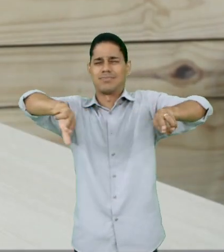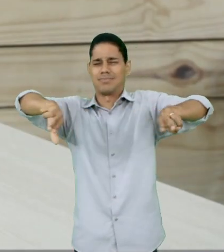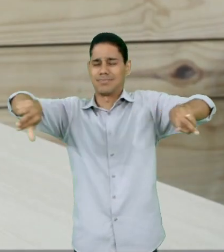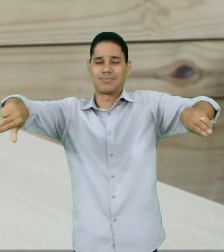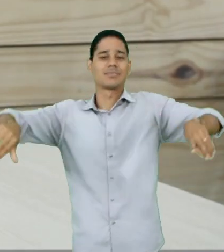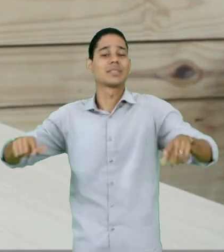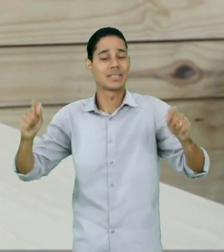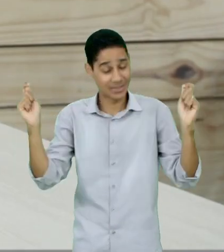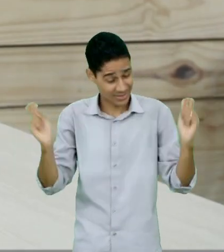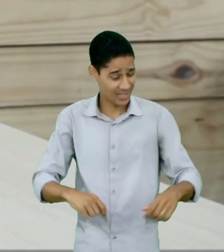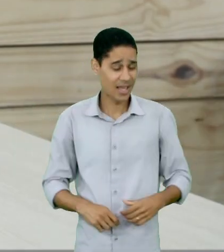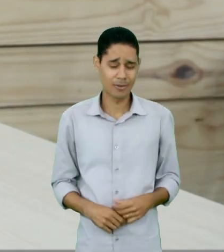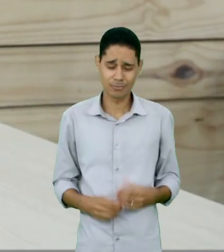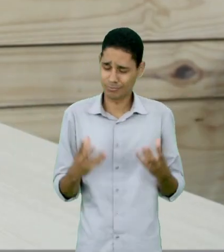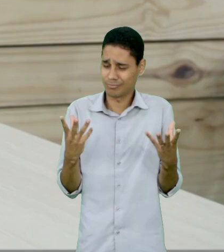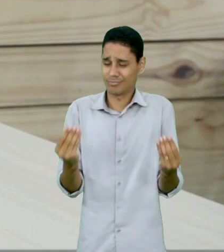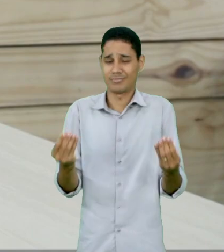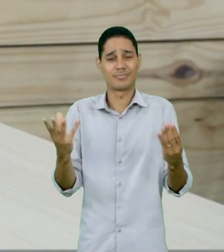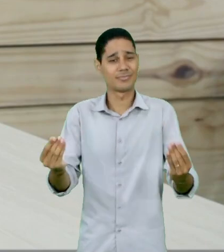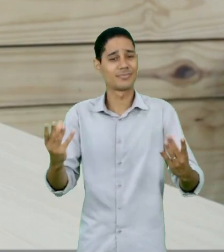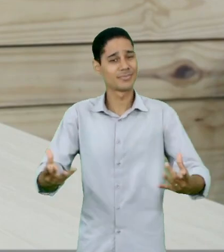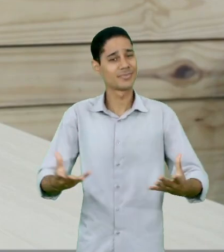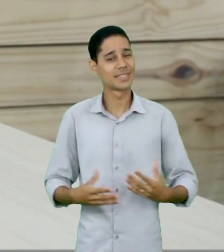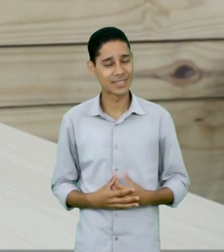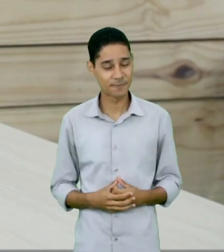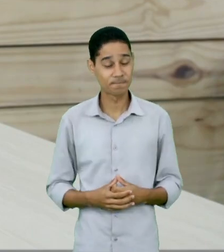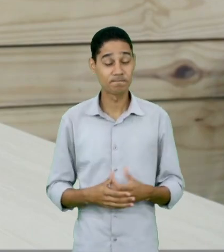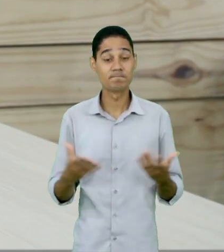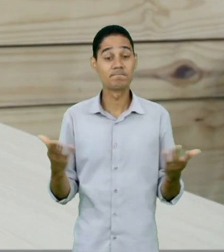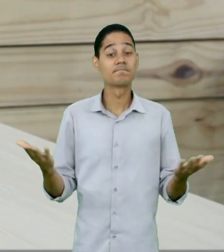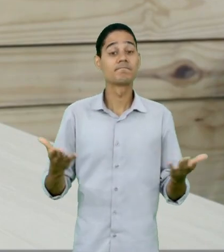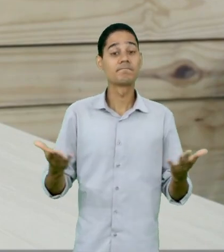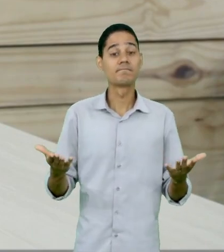onde o céu é o limite, né? Hoje a gente vê aí